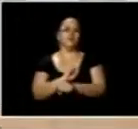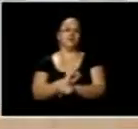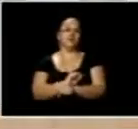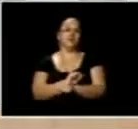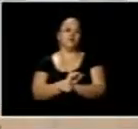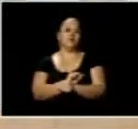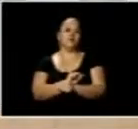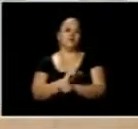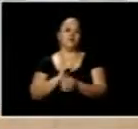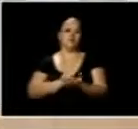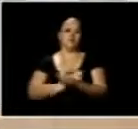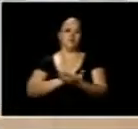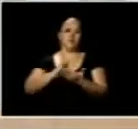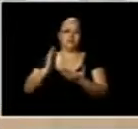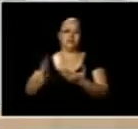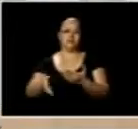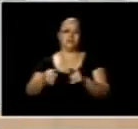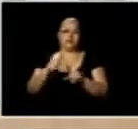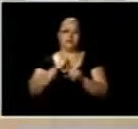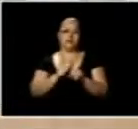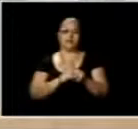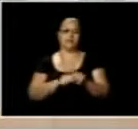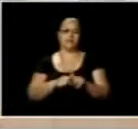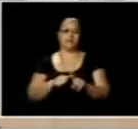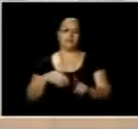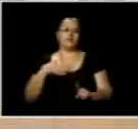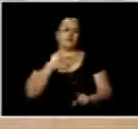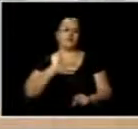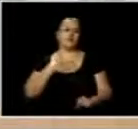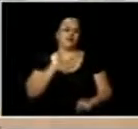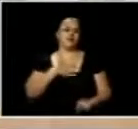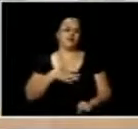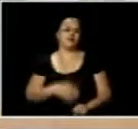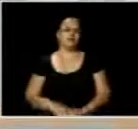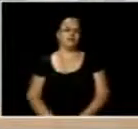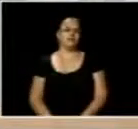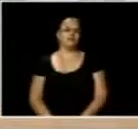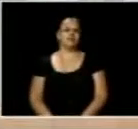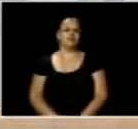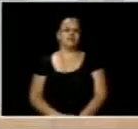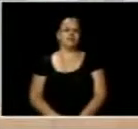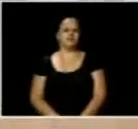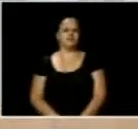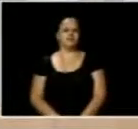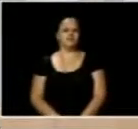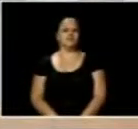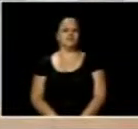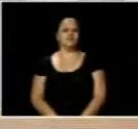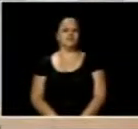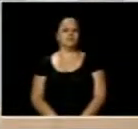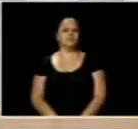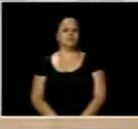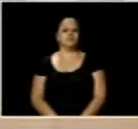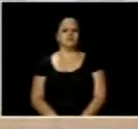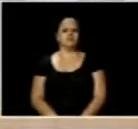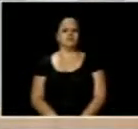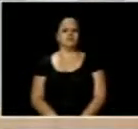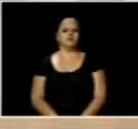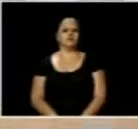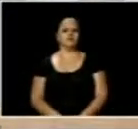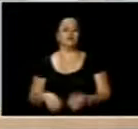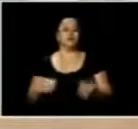Caso contrário, nós vamos começar a fazer as nossas discussões aqui com base no documento que nos foi entregue. Na ausência